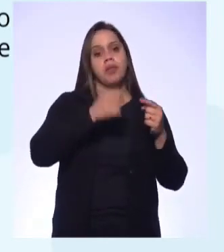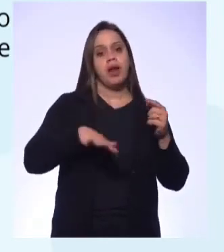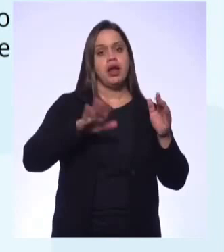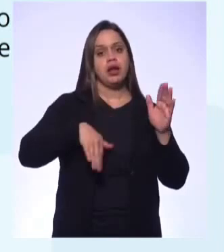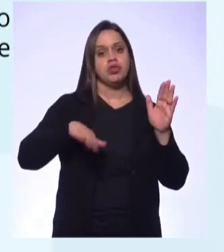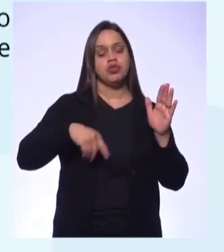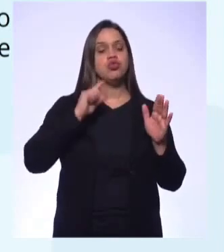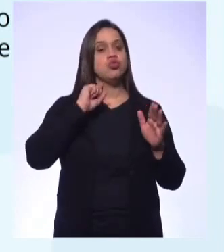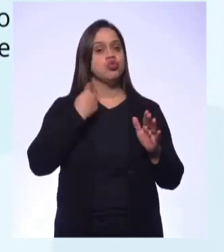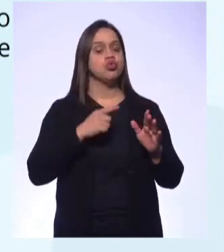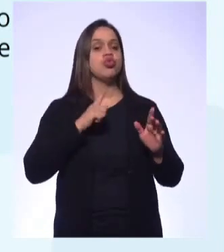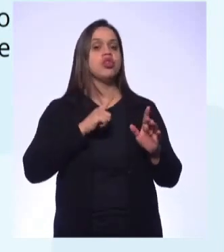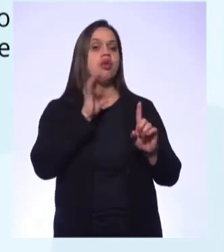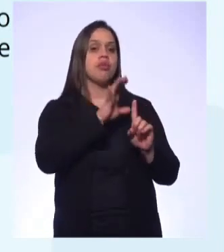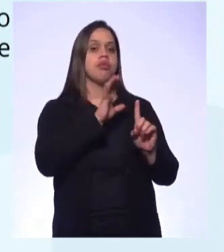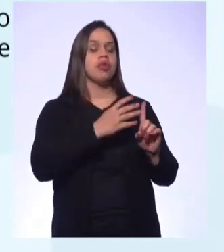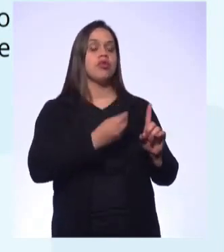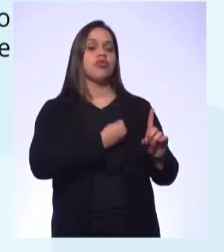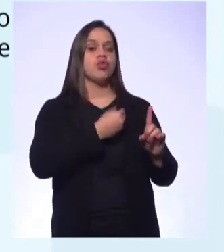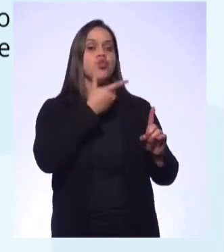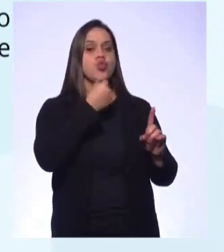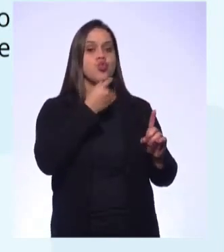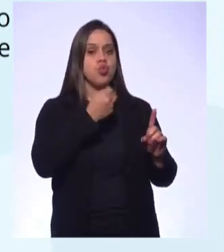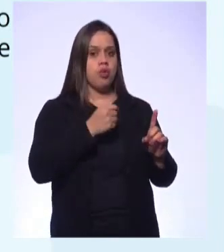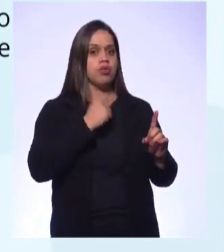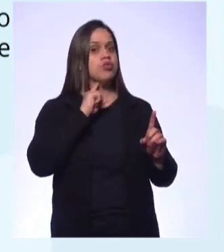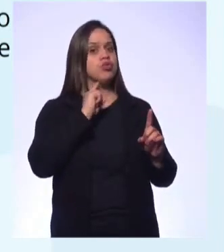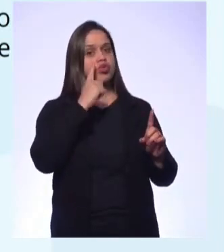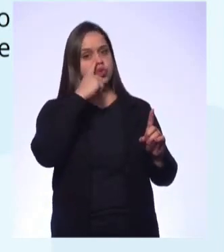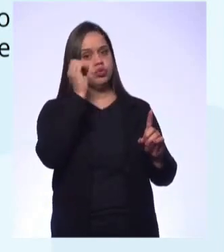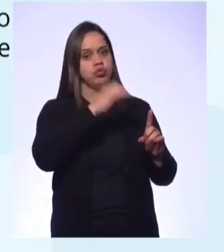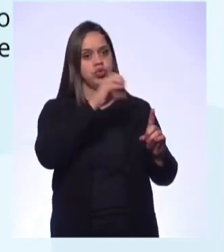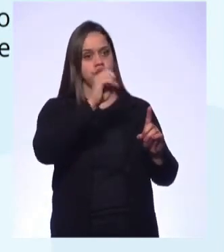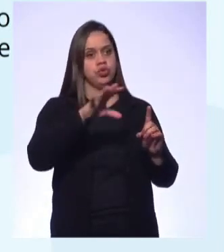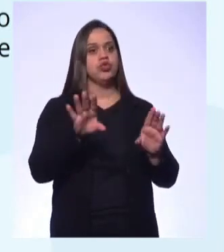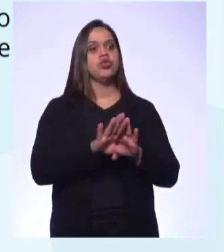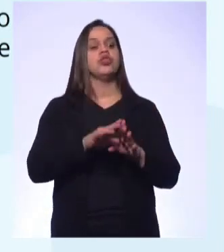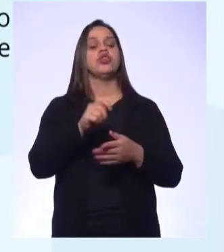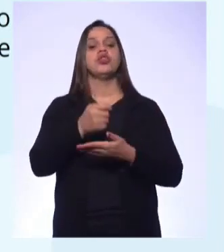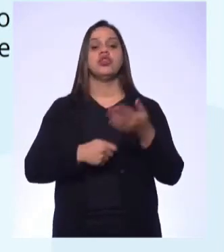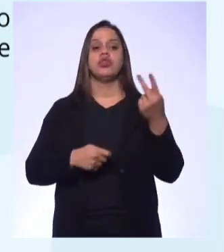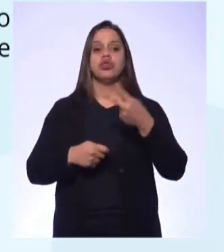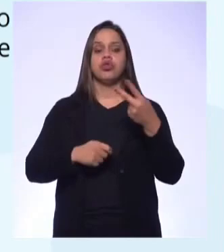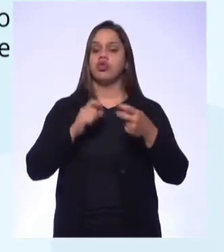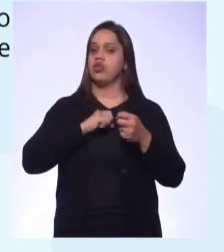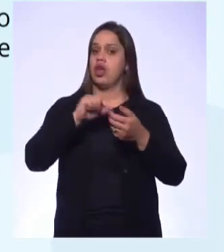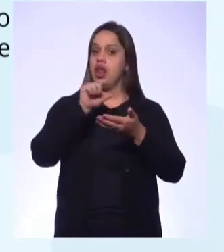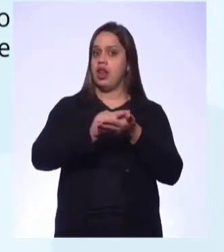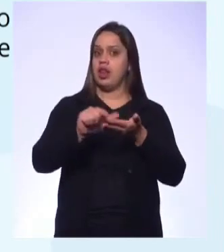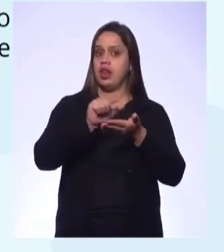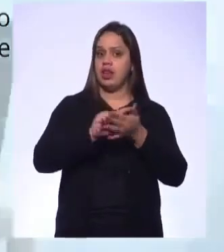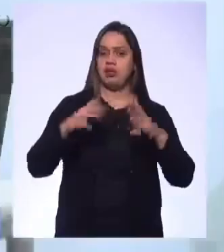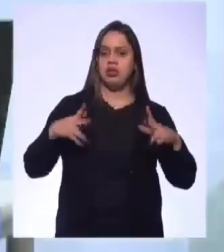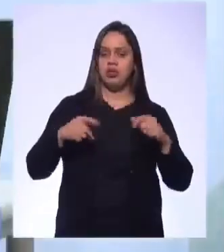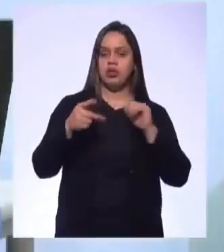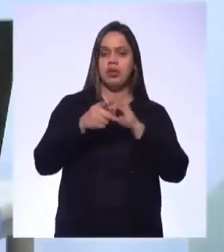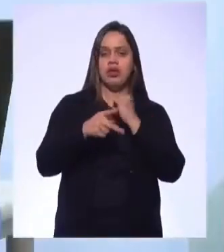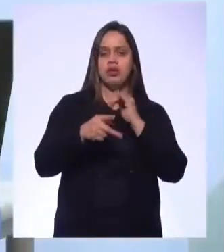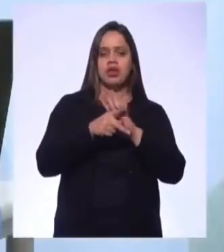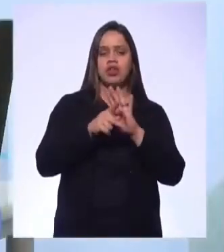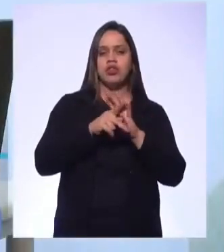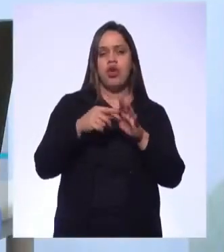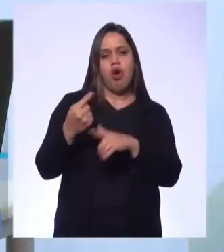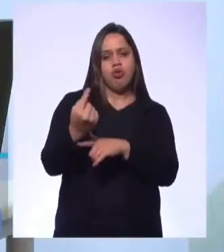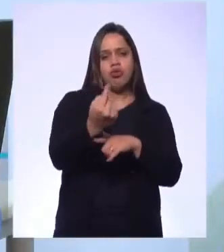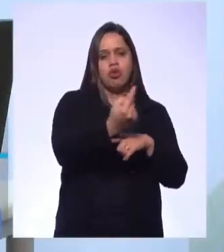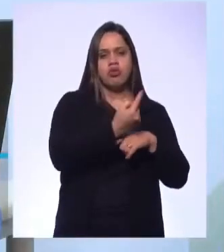sobre o seu habitat. E no texto 2, está limpa e aparentemente é paradisíaca, né? Porque parece